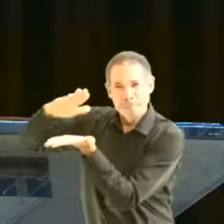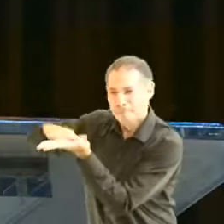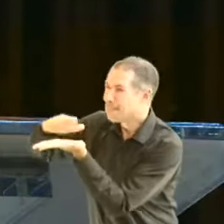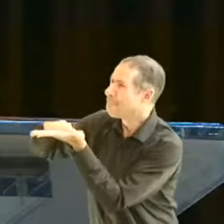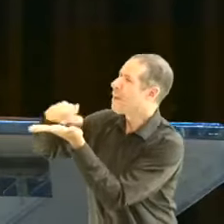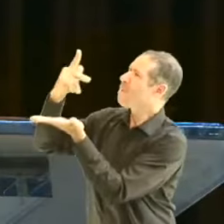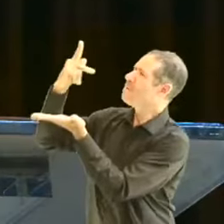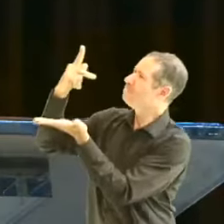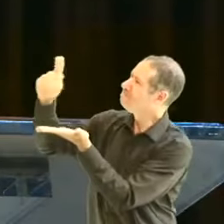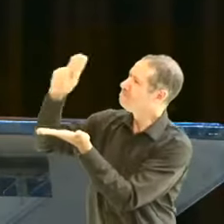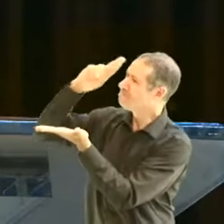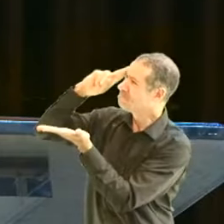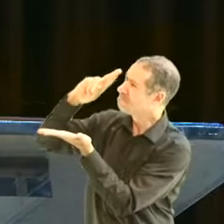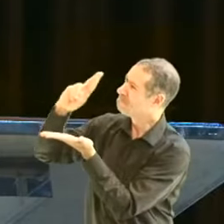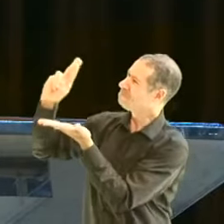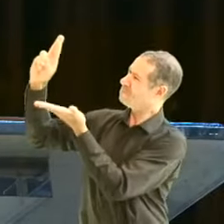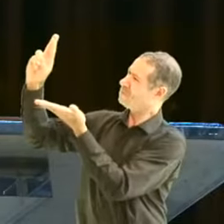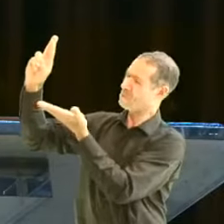do Senhor.